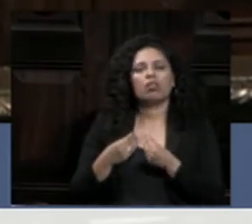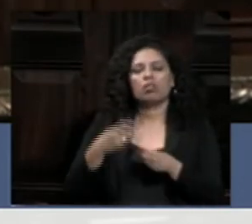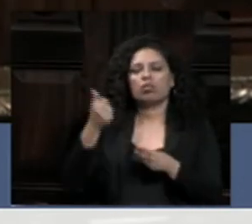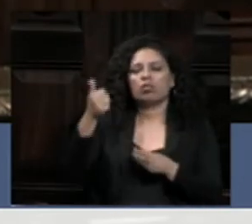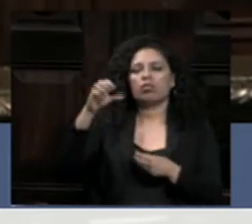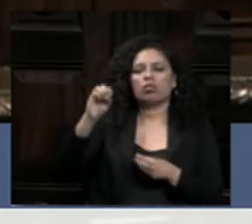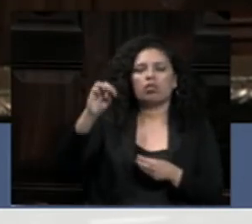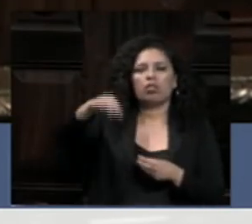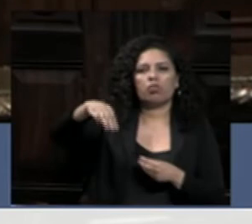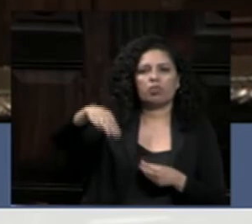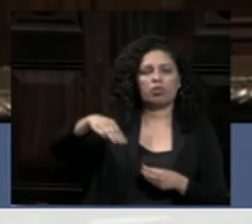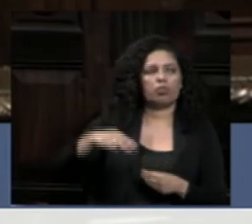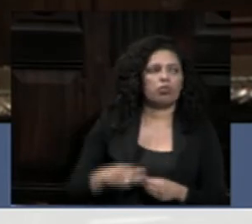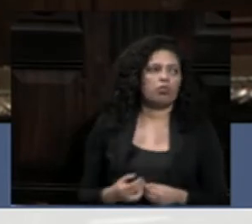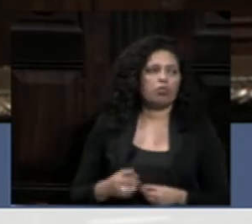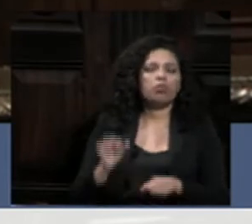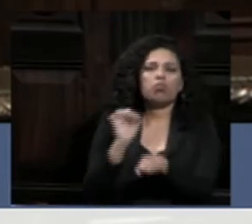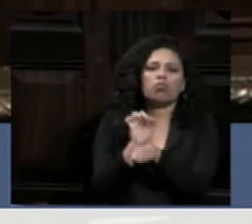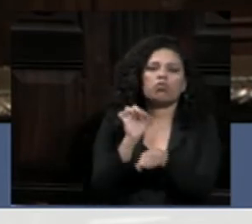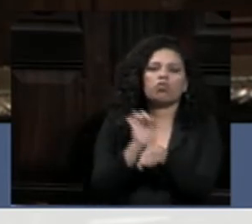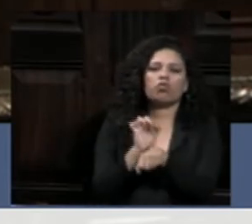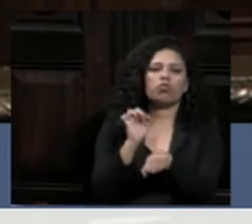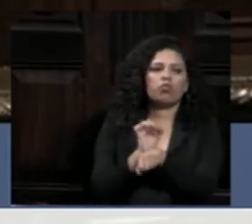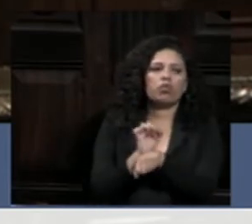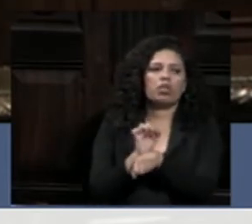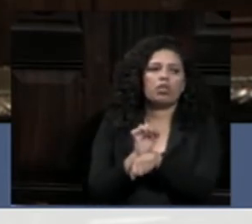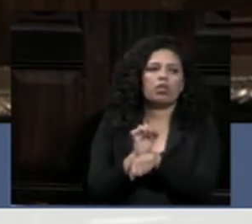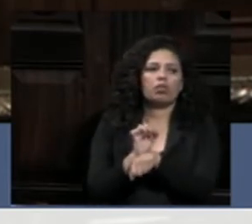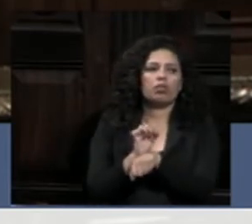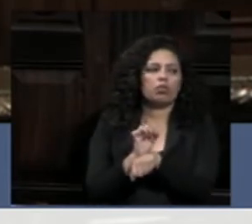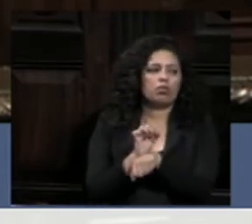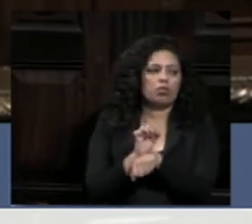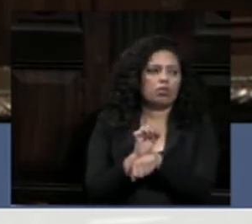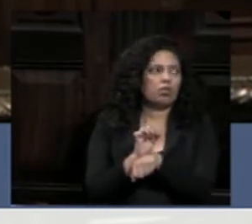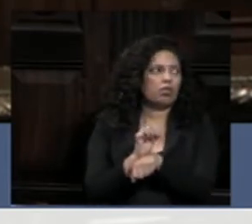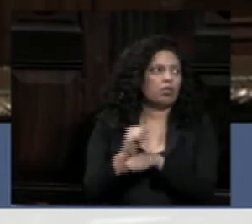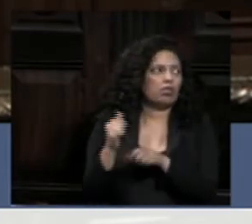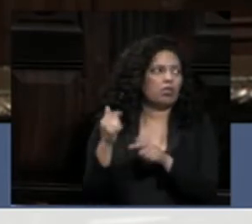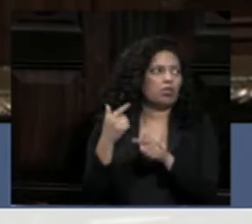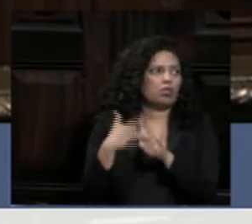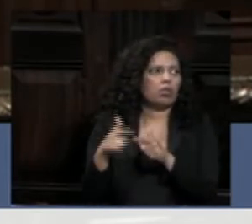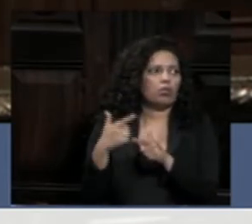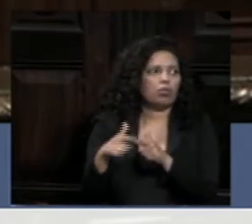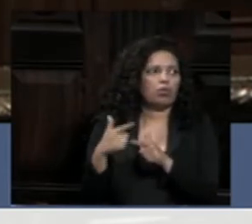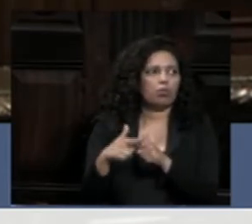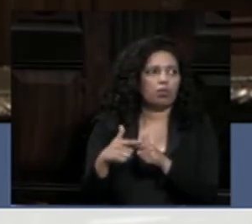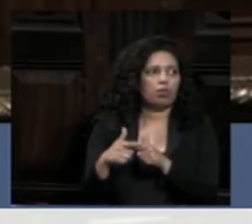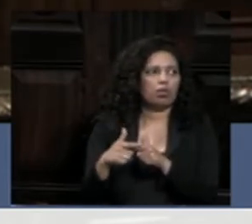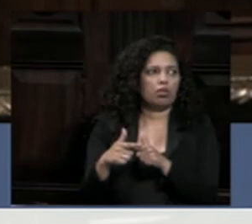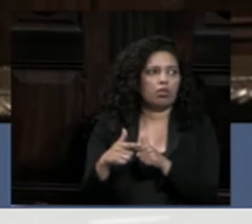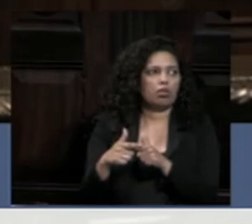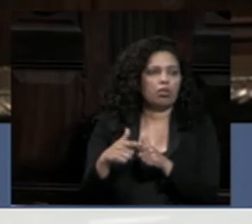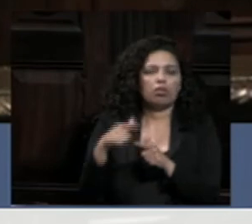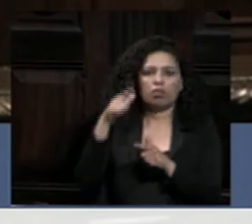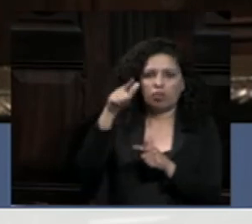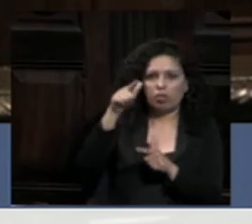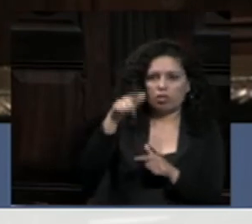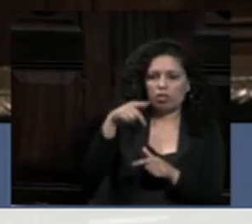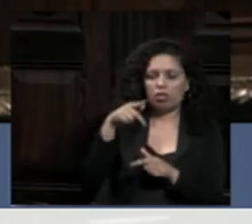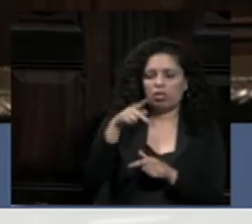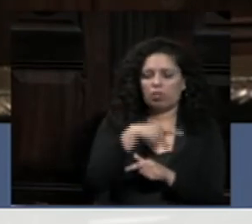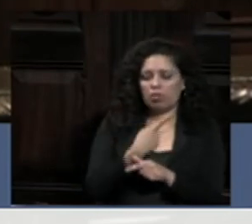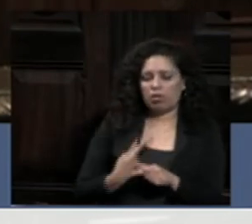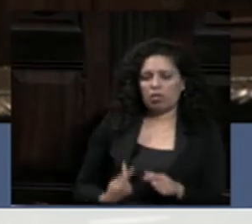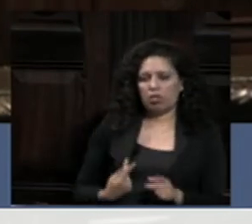10 minutos e espero que mais vezes Vossa Excelência, deputado Tio Carlos, esteja na presidência